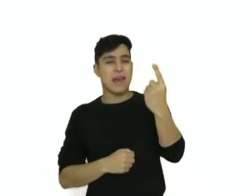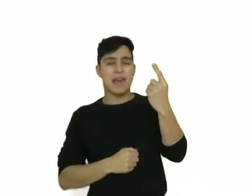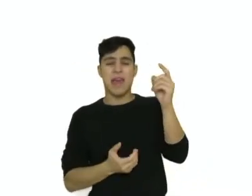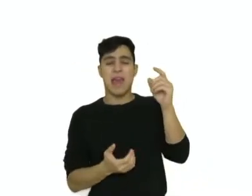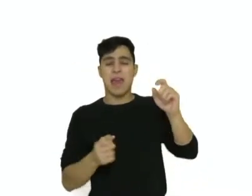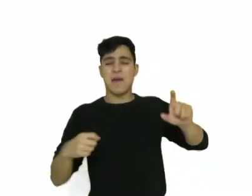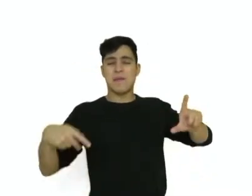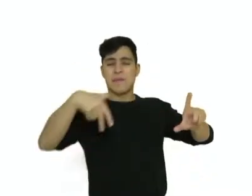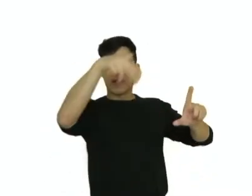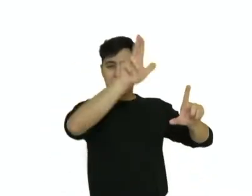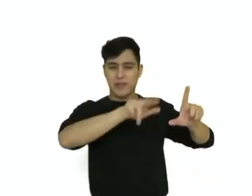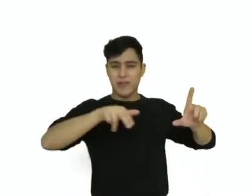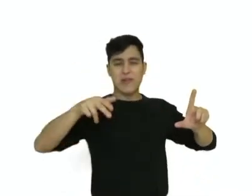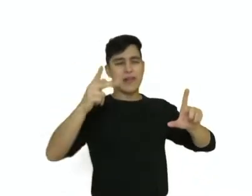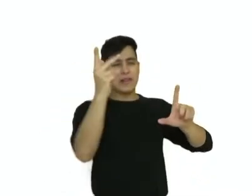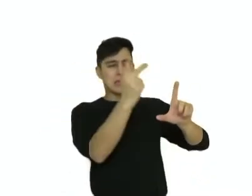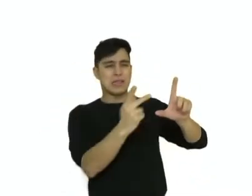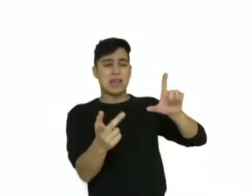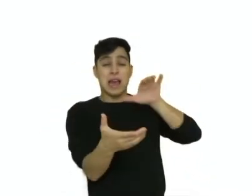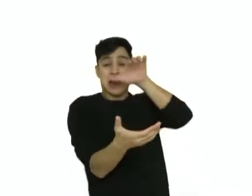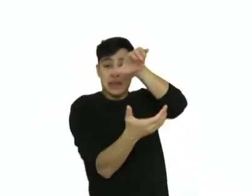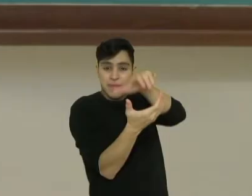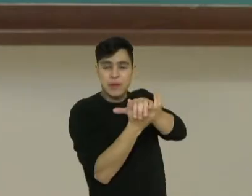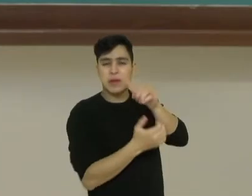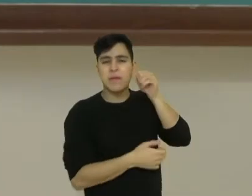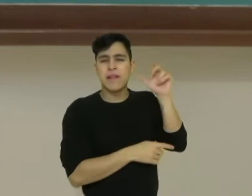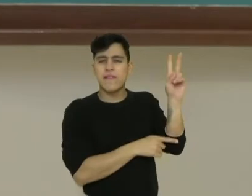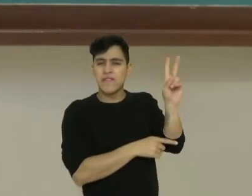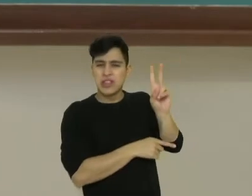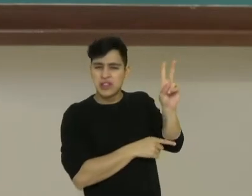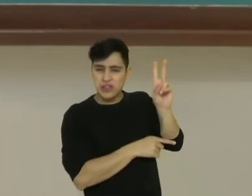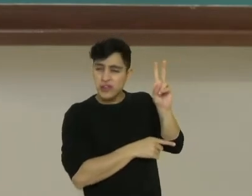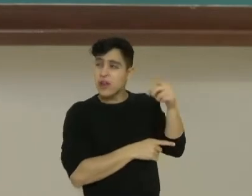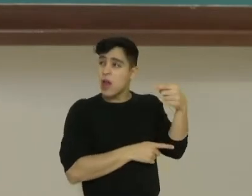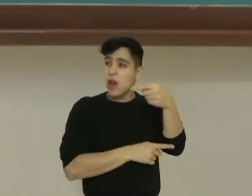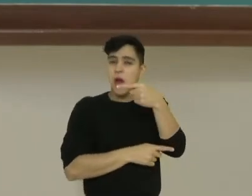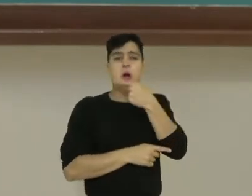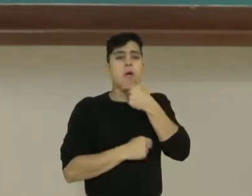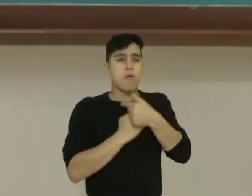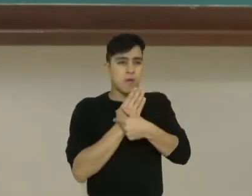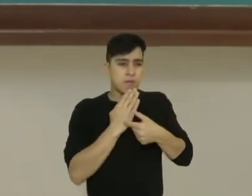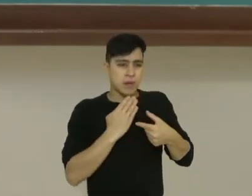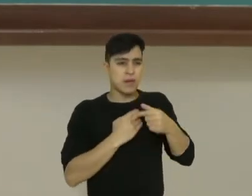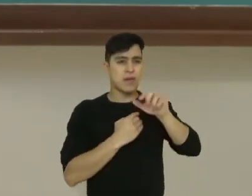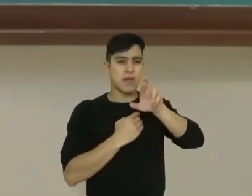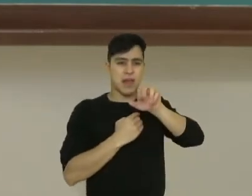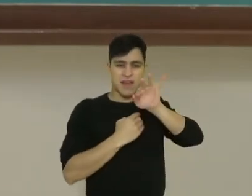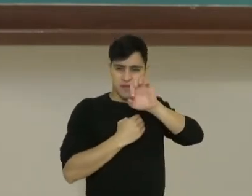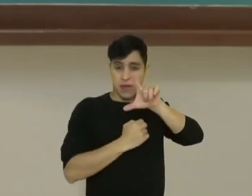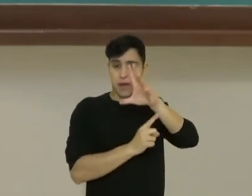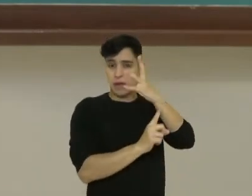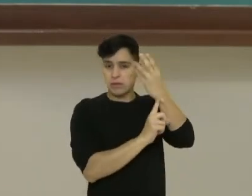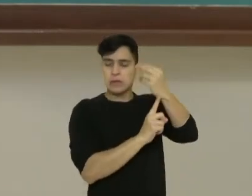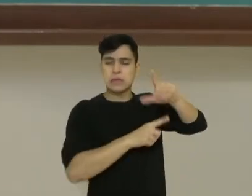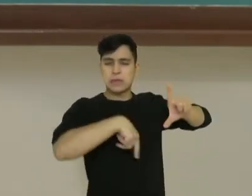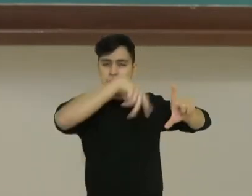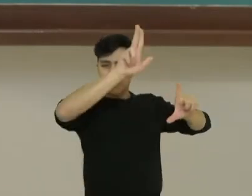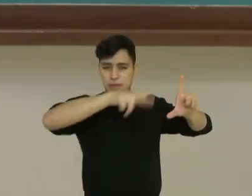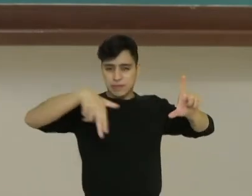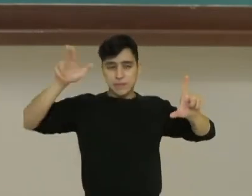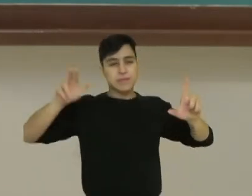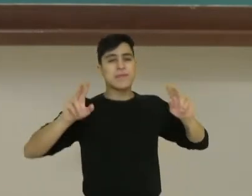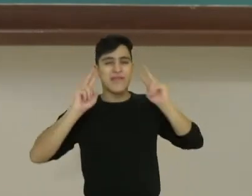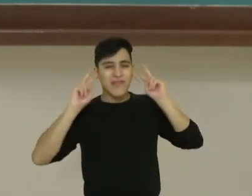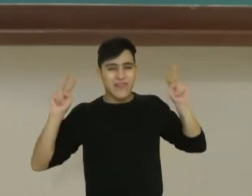do Rafael, e veja que aqui na arte mesmo, que vai ser a arte renascentista, nós já